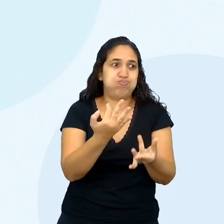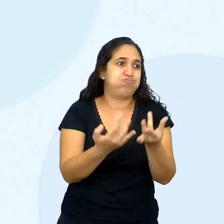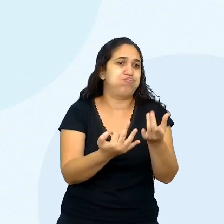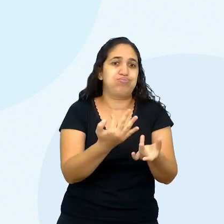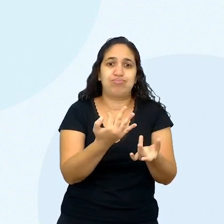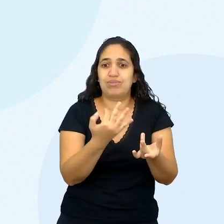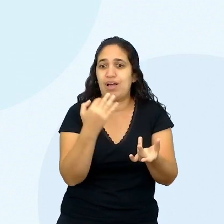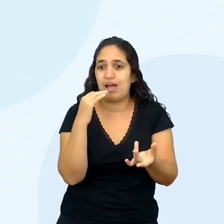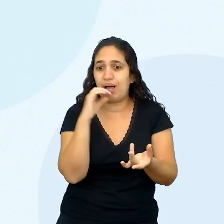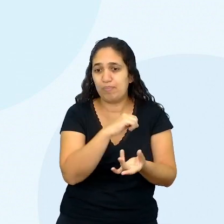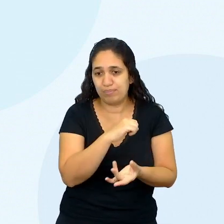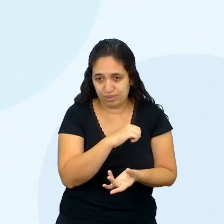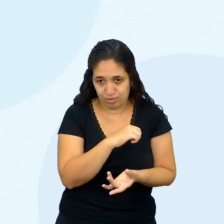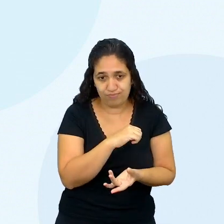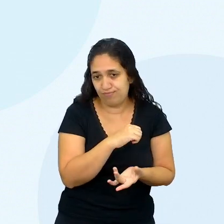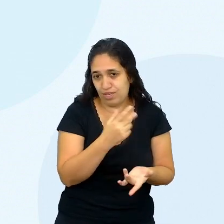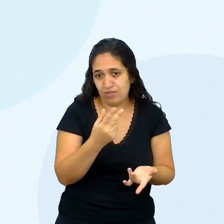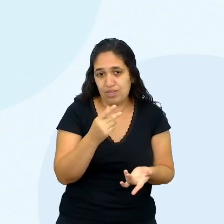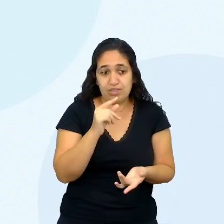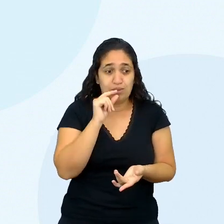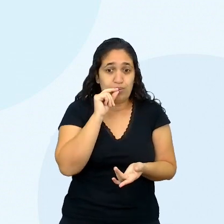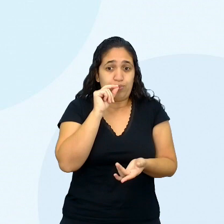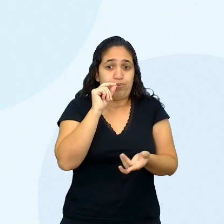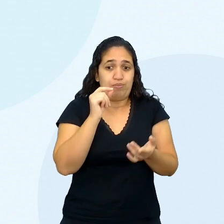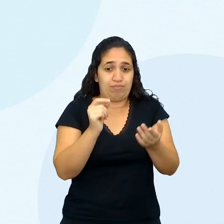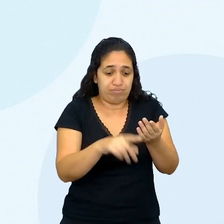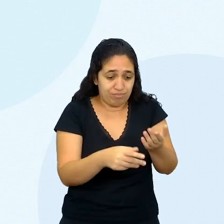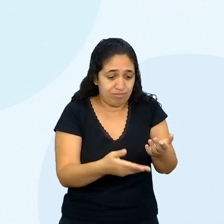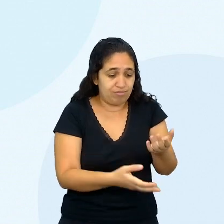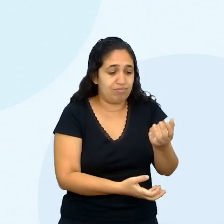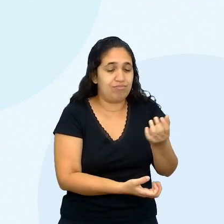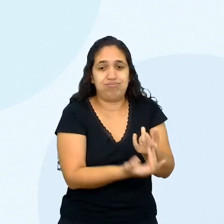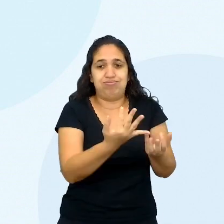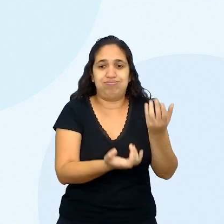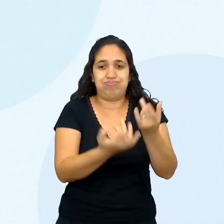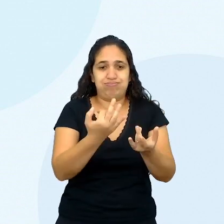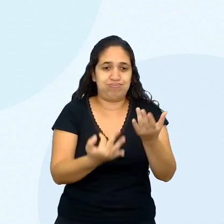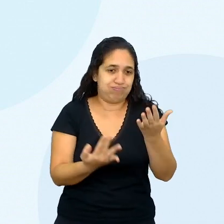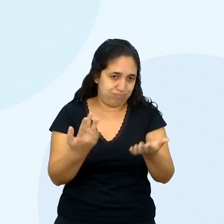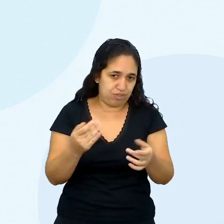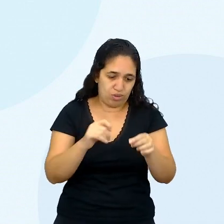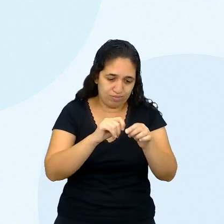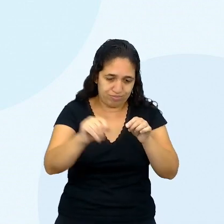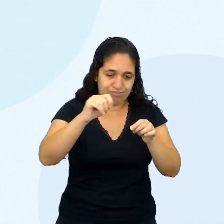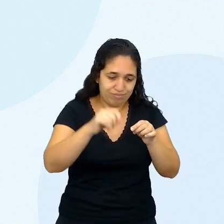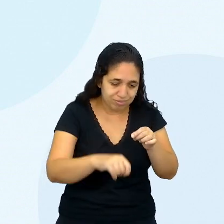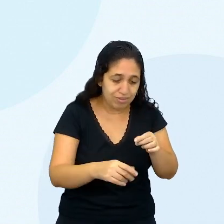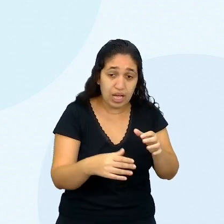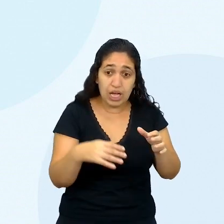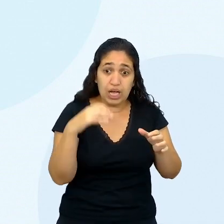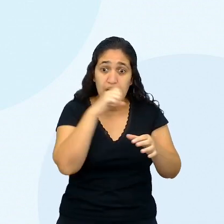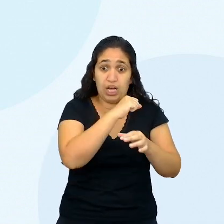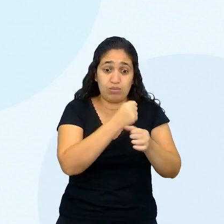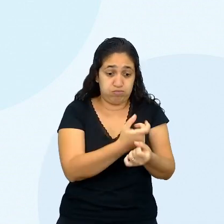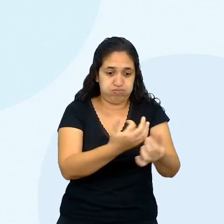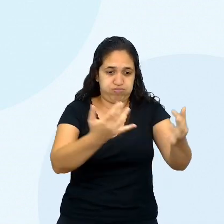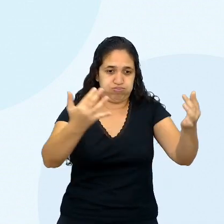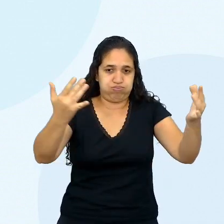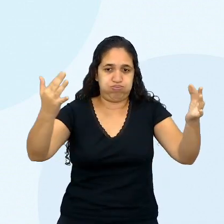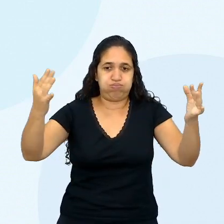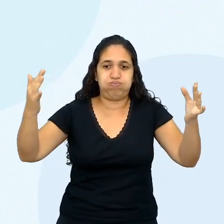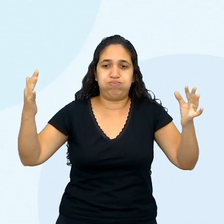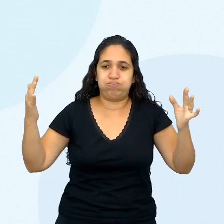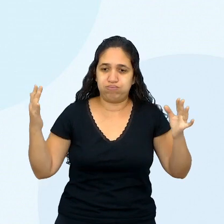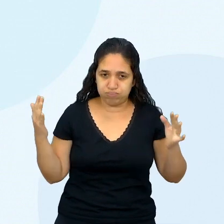bituca de cigarro, qualquer ponta de fósforo desencadeia incêndios de enormes proporções, né. Muitos desses incêndios a